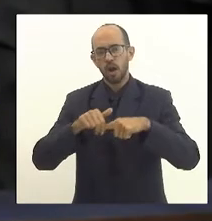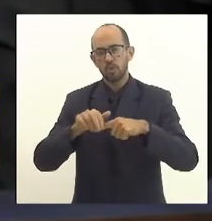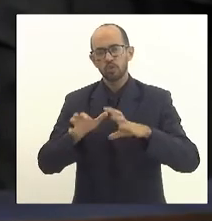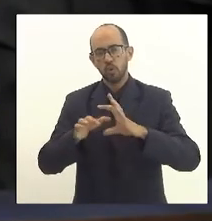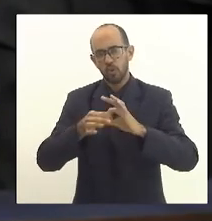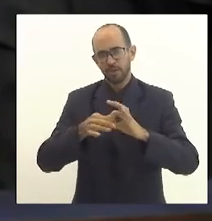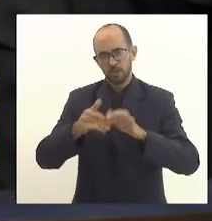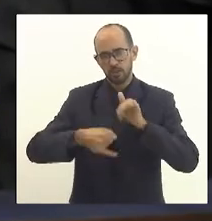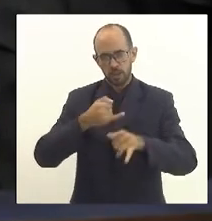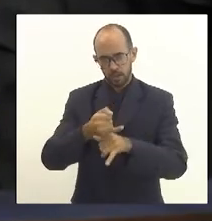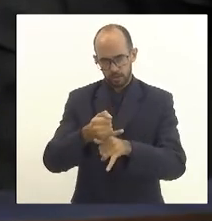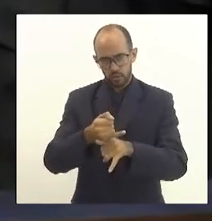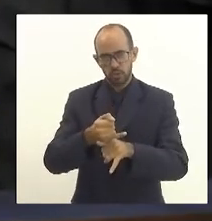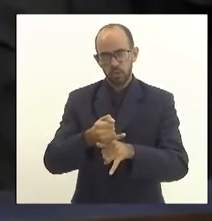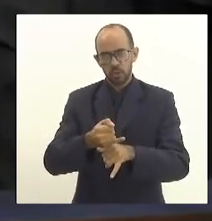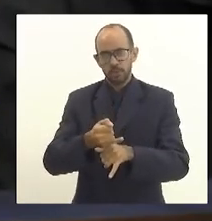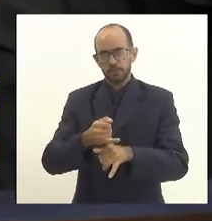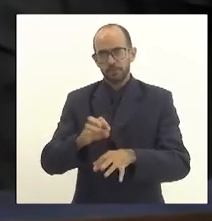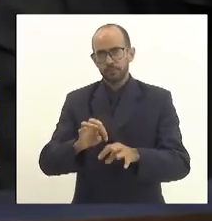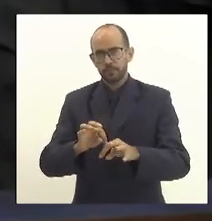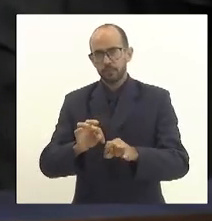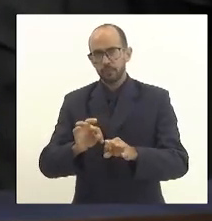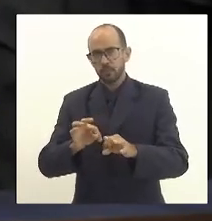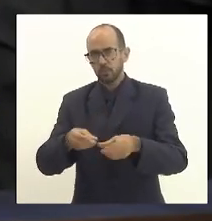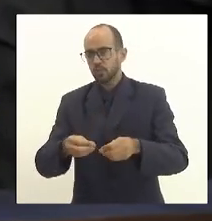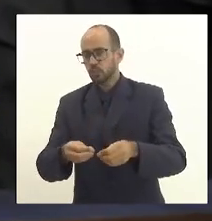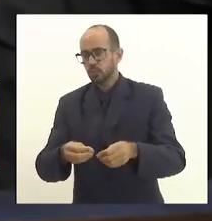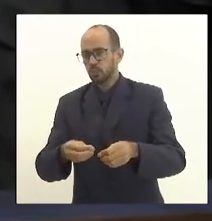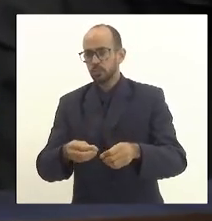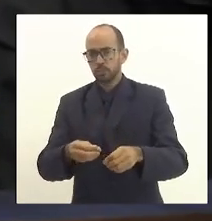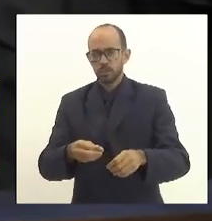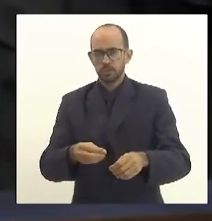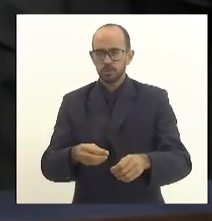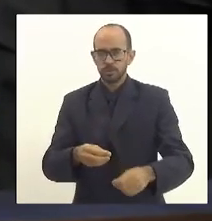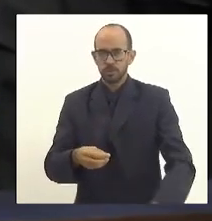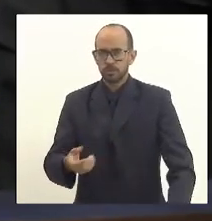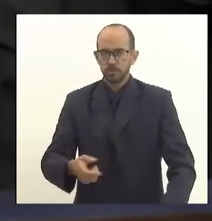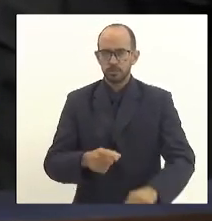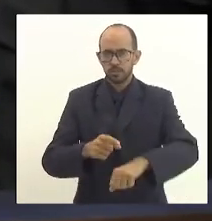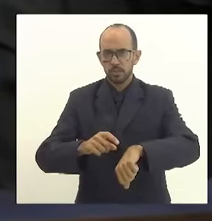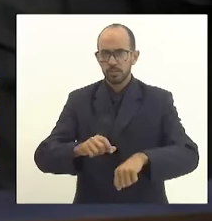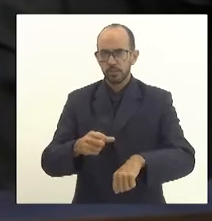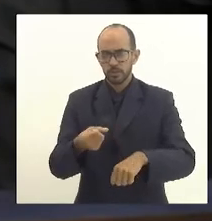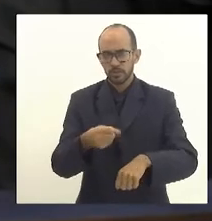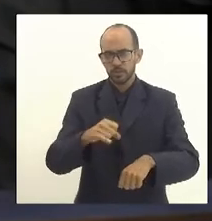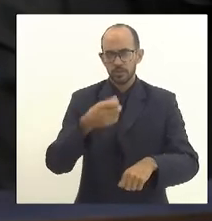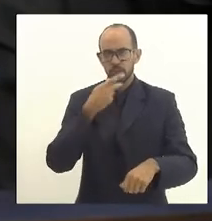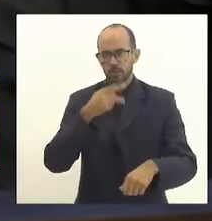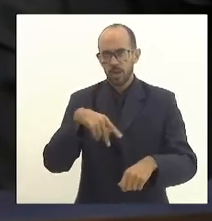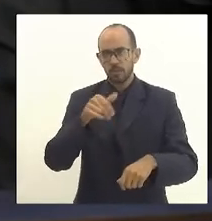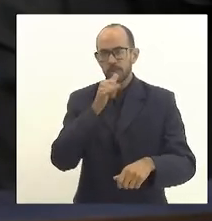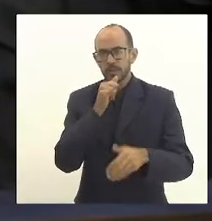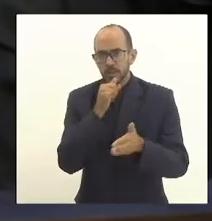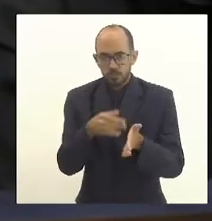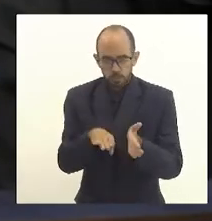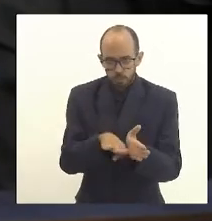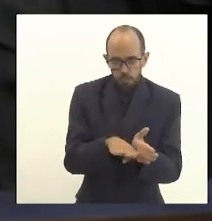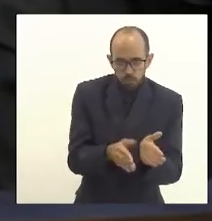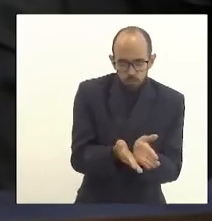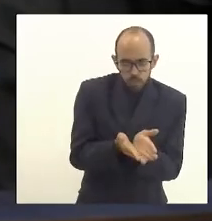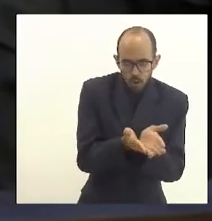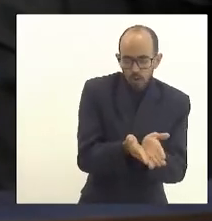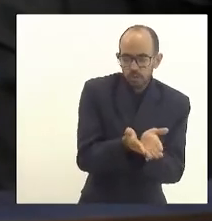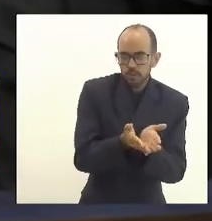conexão. Então, isso tende a virar agora o 5G com uma conexão maior. Quando você fala de portos inteligentes, você fala de